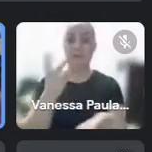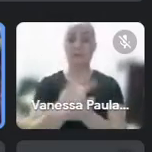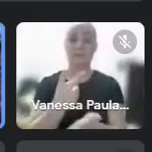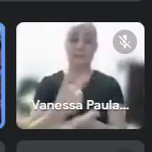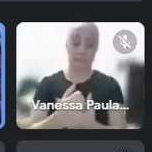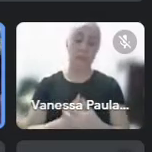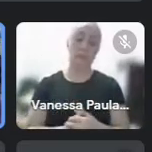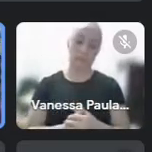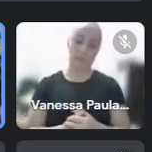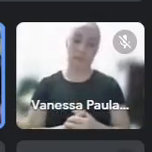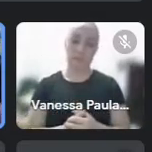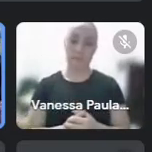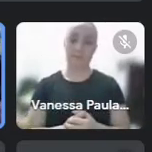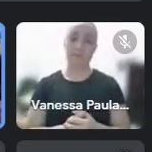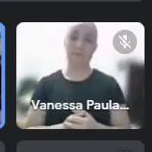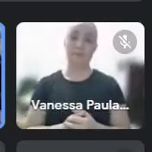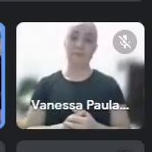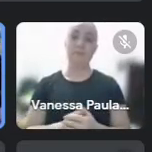são